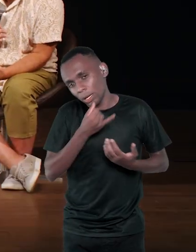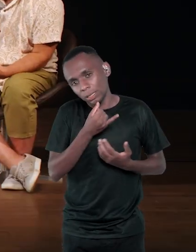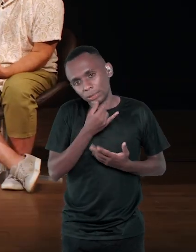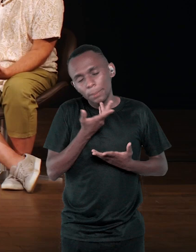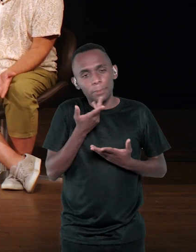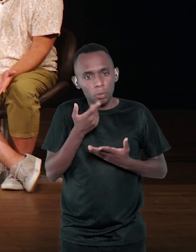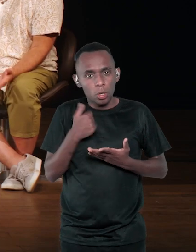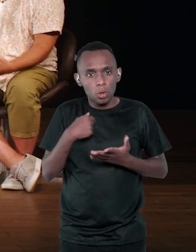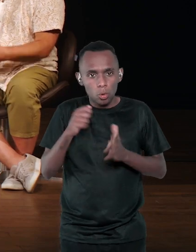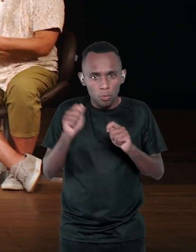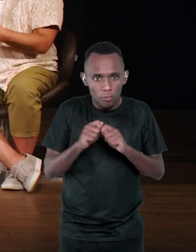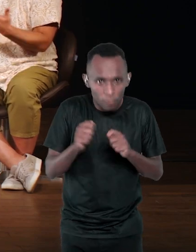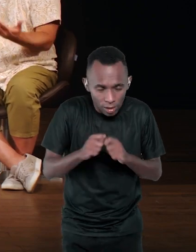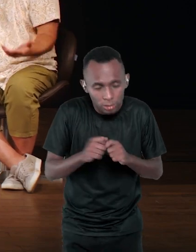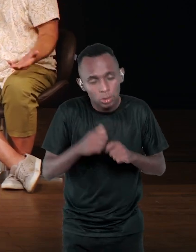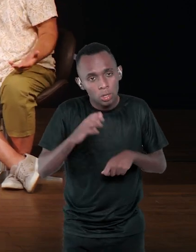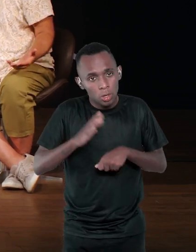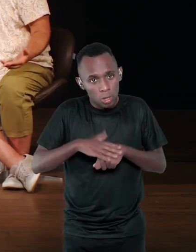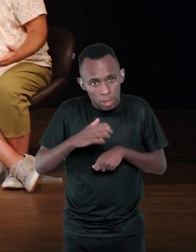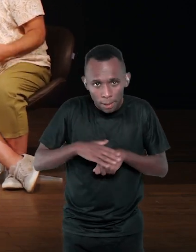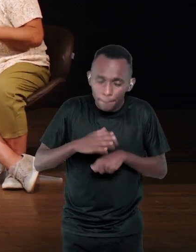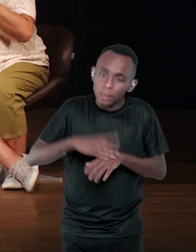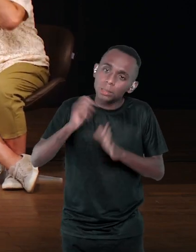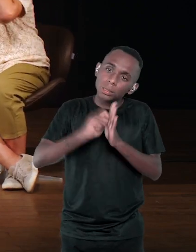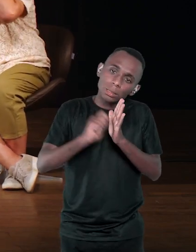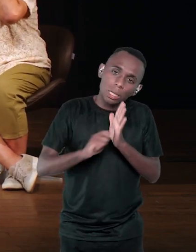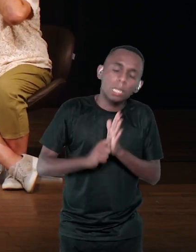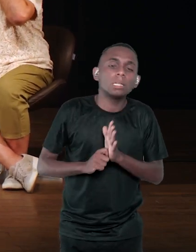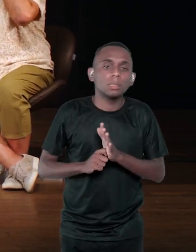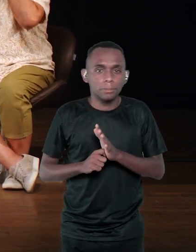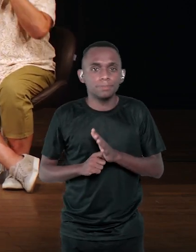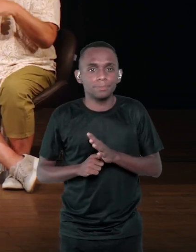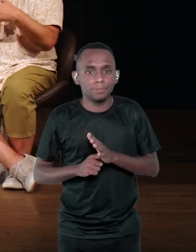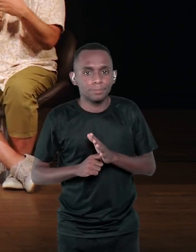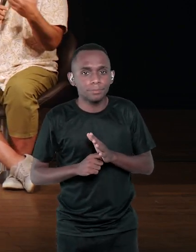Quase Normal, ou na coisa que talvez, provavelmente,